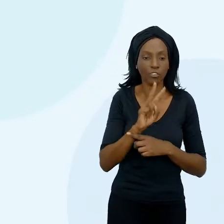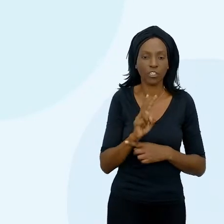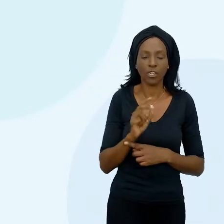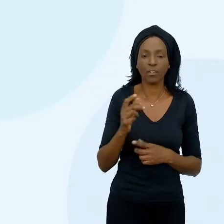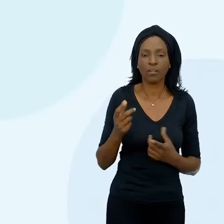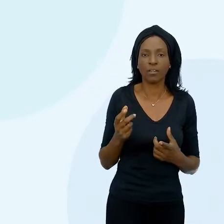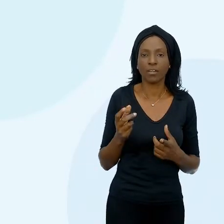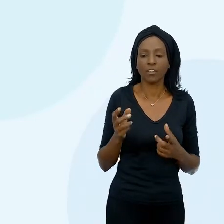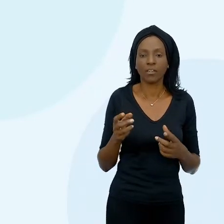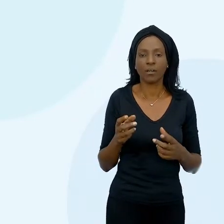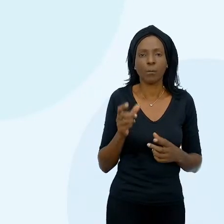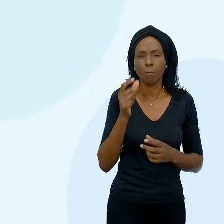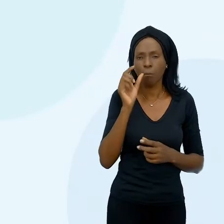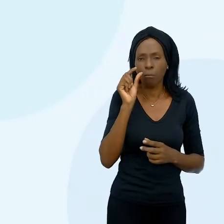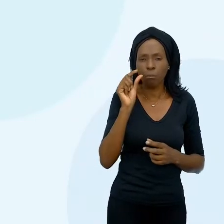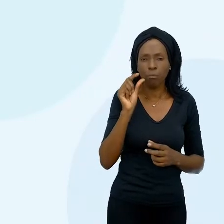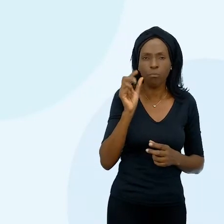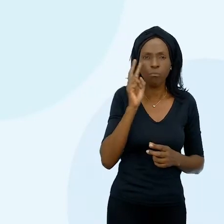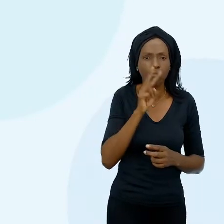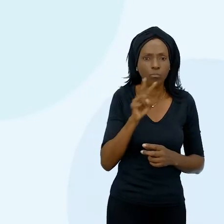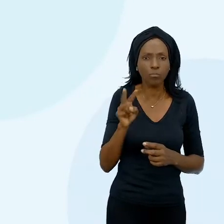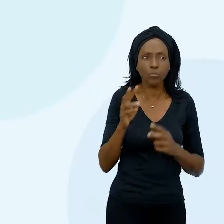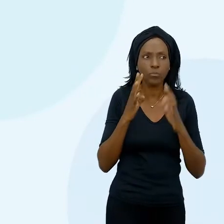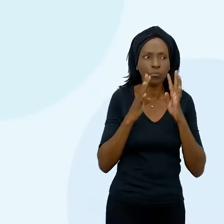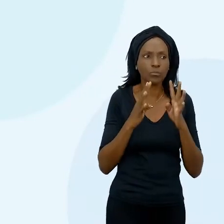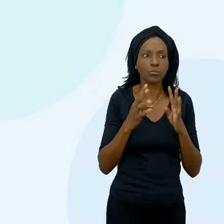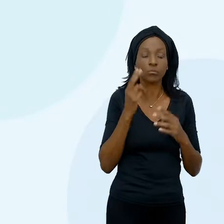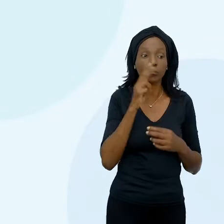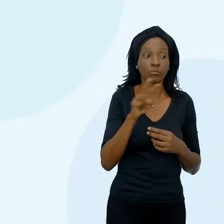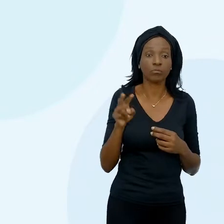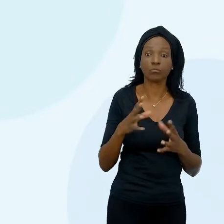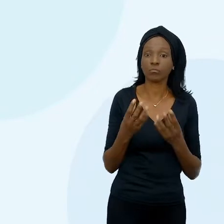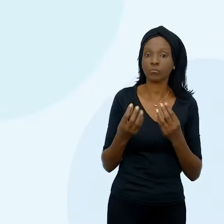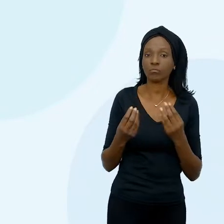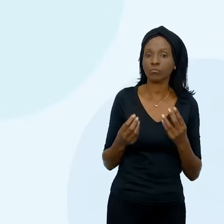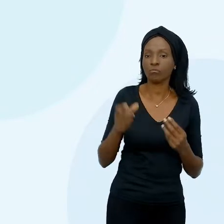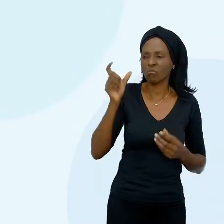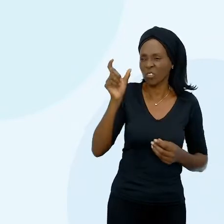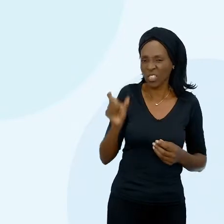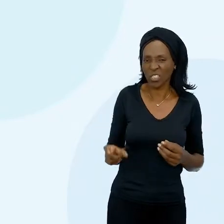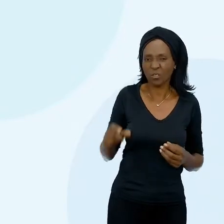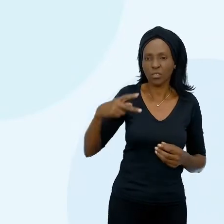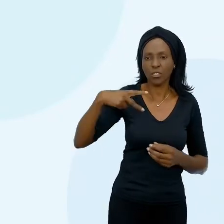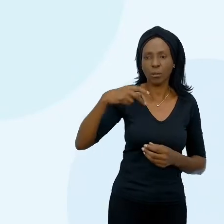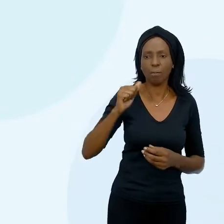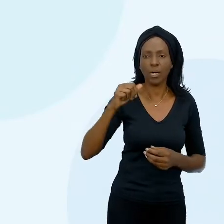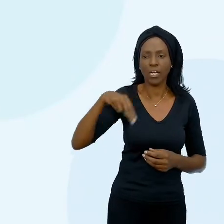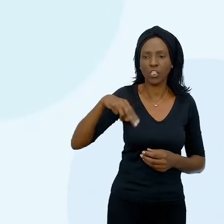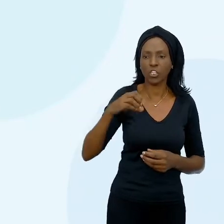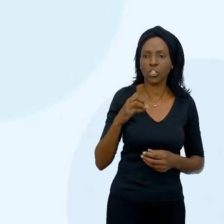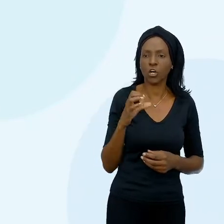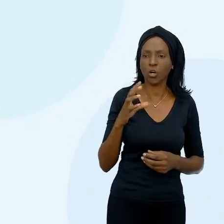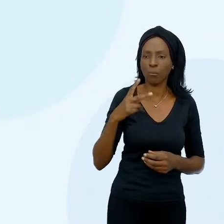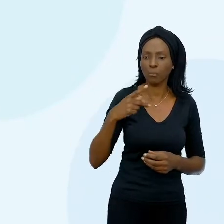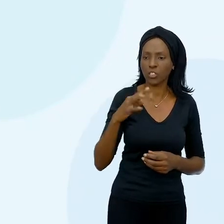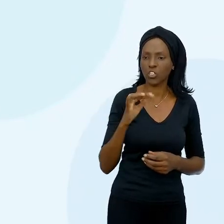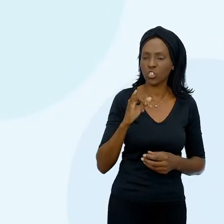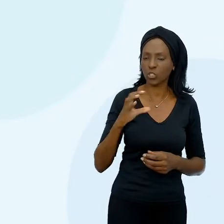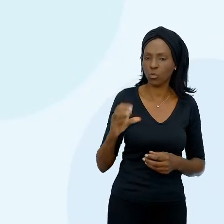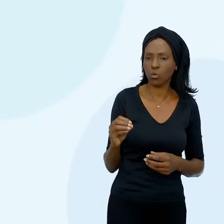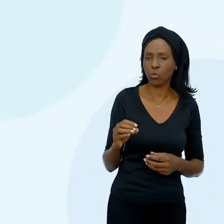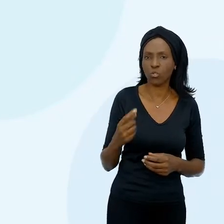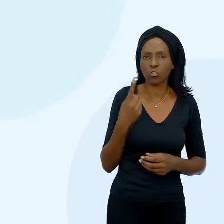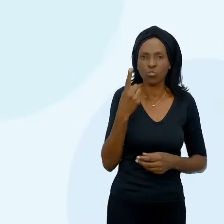que poucos observam muitos, esse modelo do panóptico, né, em que um